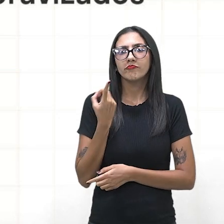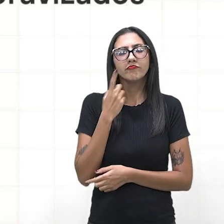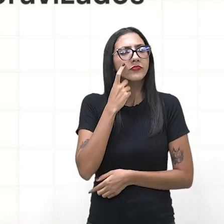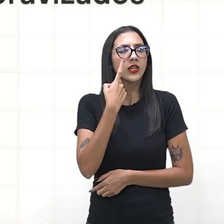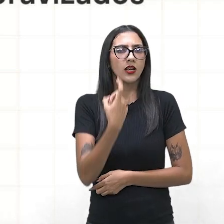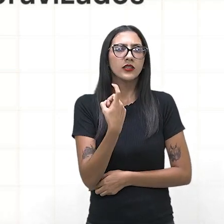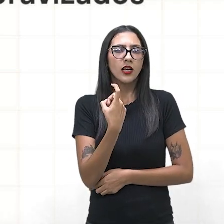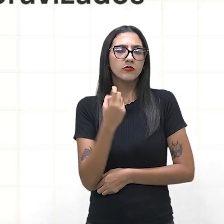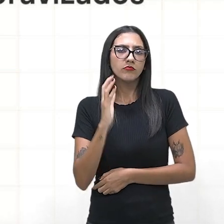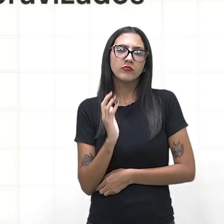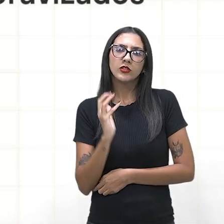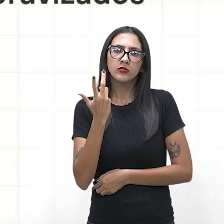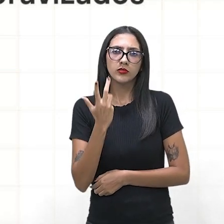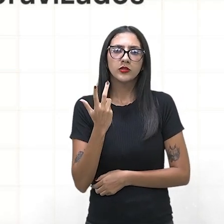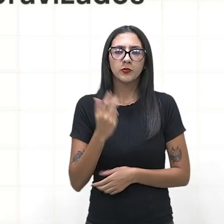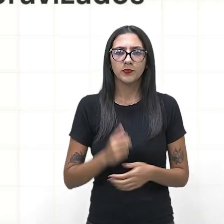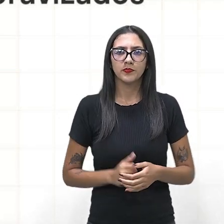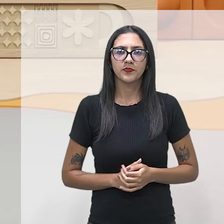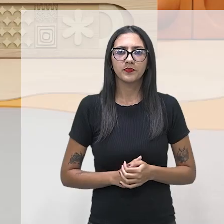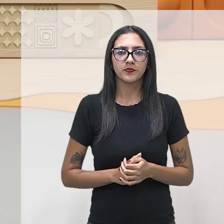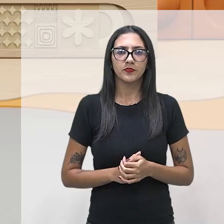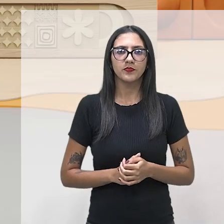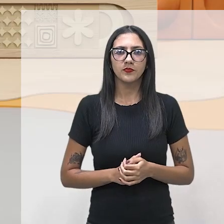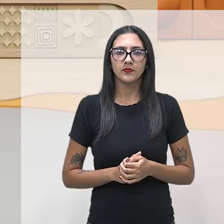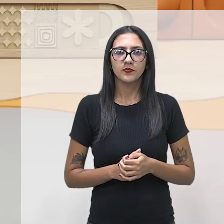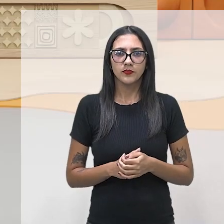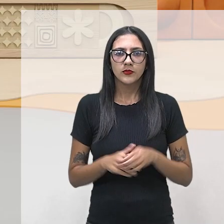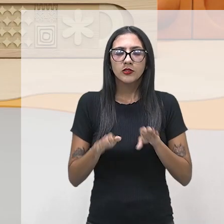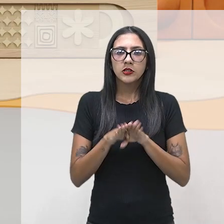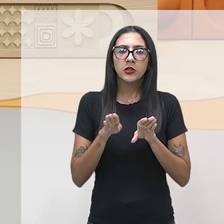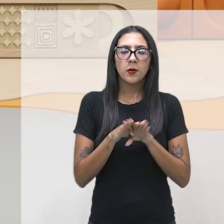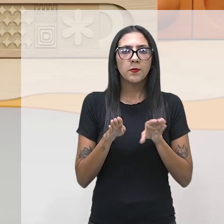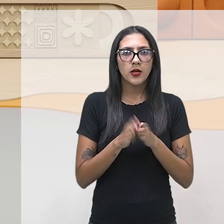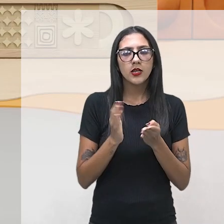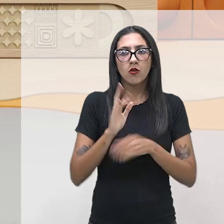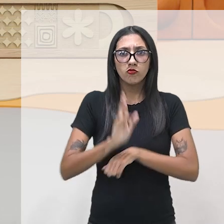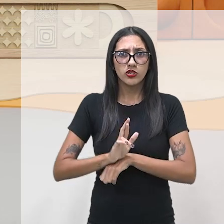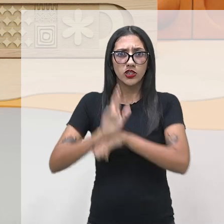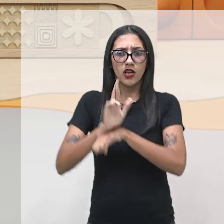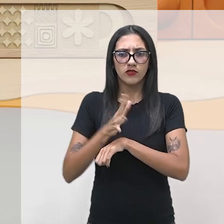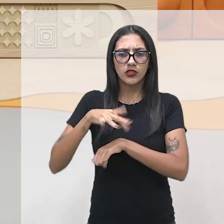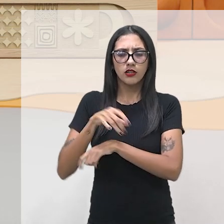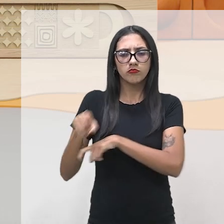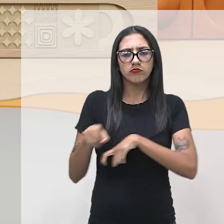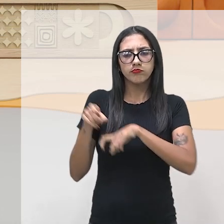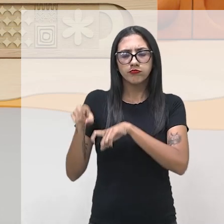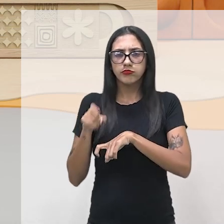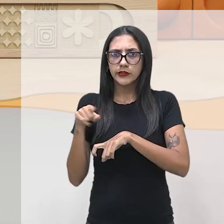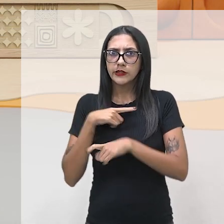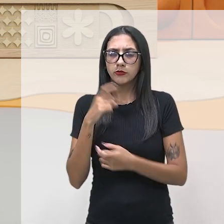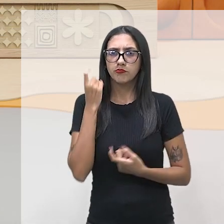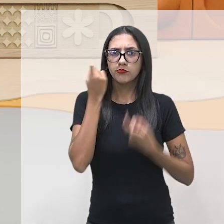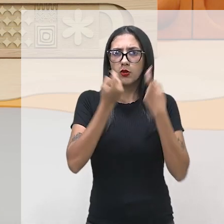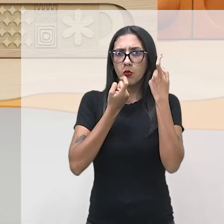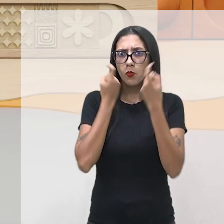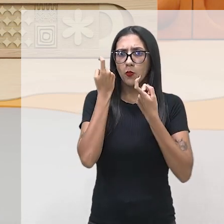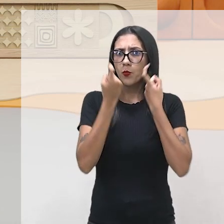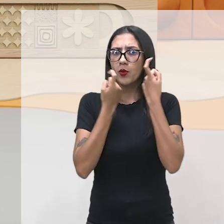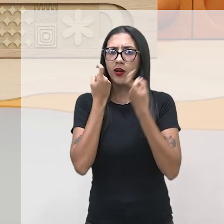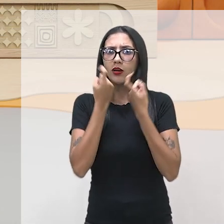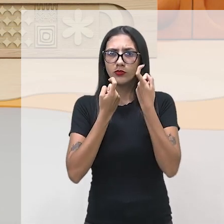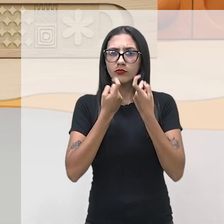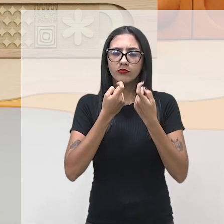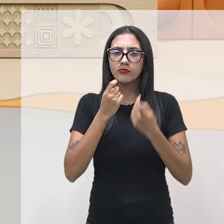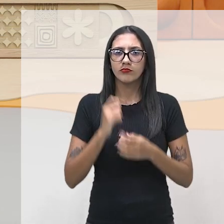forma, fez com que grande parte dos donos e senhores de escravizados temesse uma revolta de escravizado, como